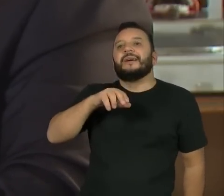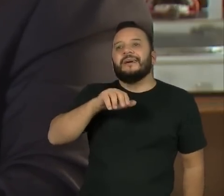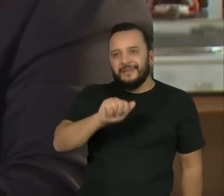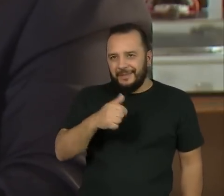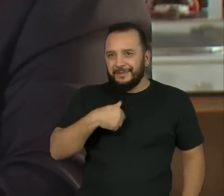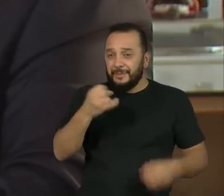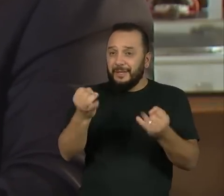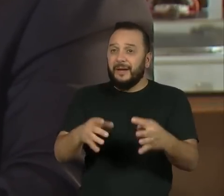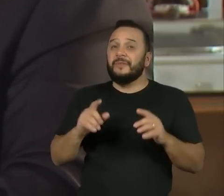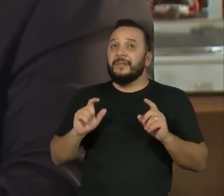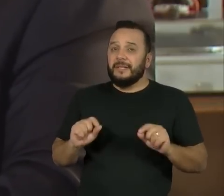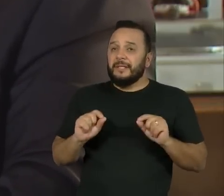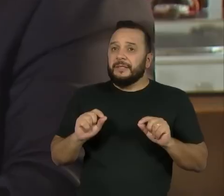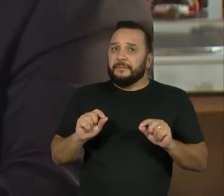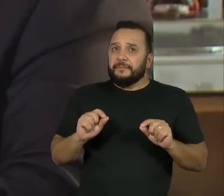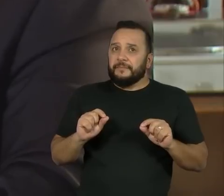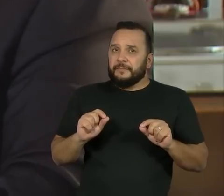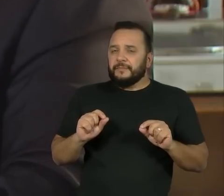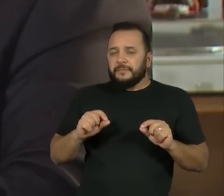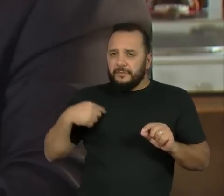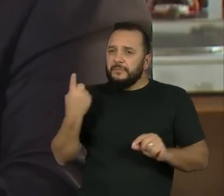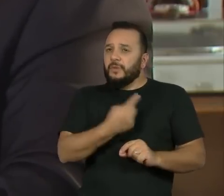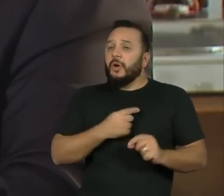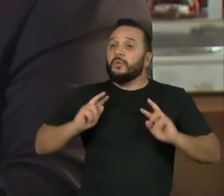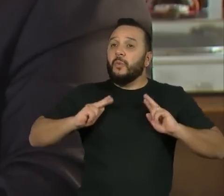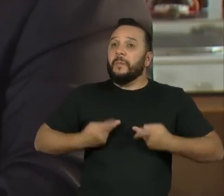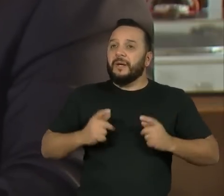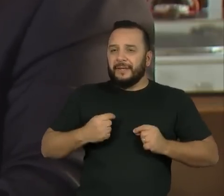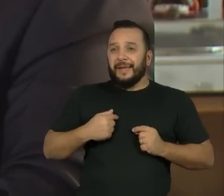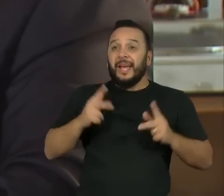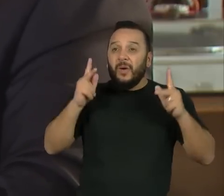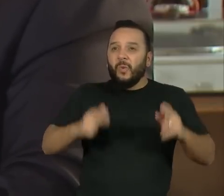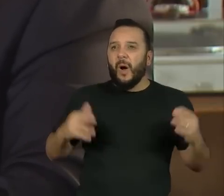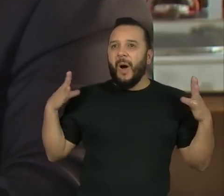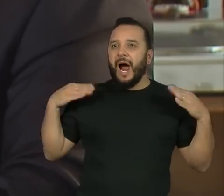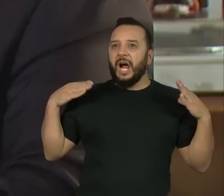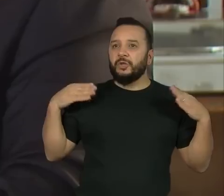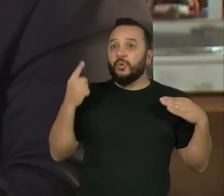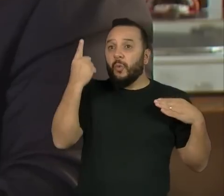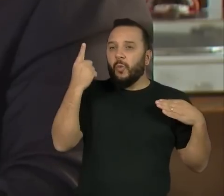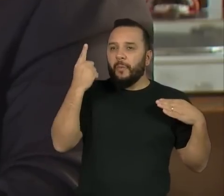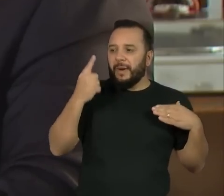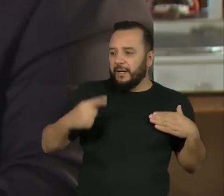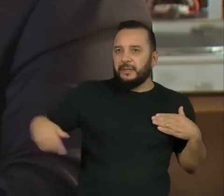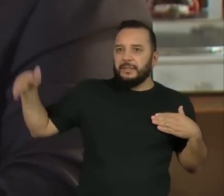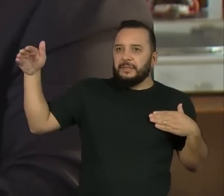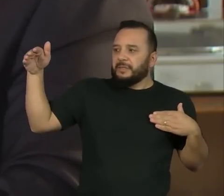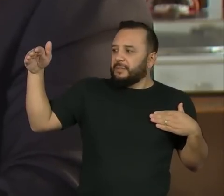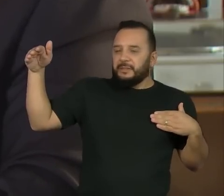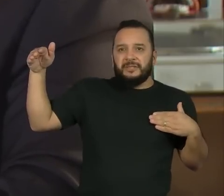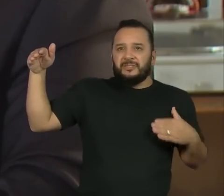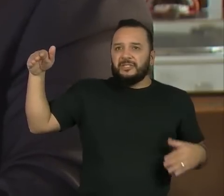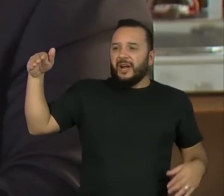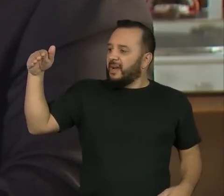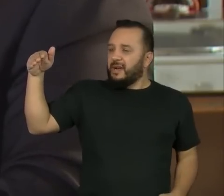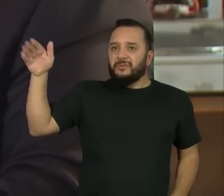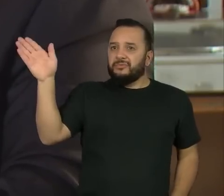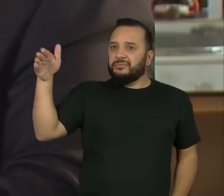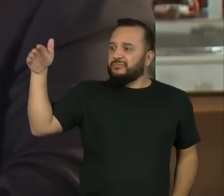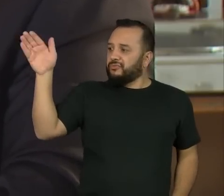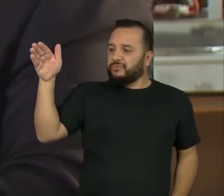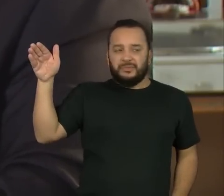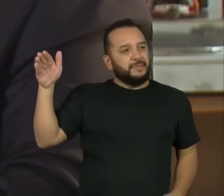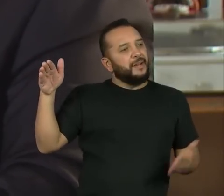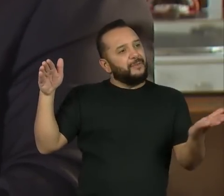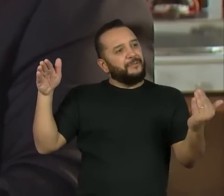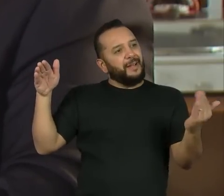à tona, né? Humanos somos anjos com uma única asa, só voamos abraçados. Né? E, portanto, viver melhor